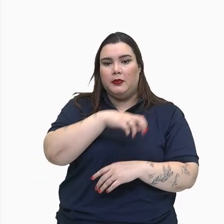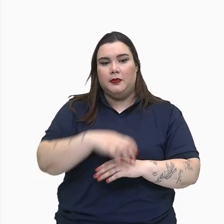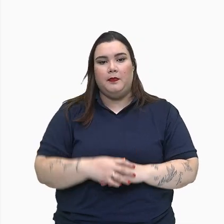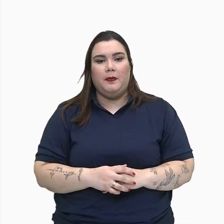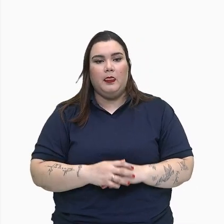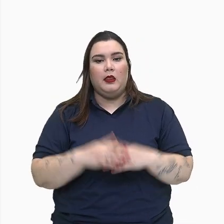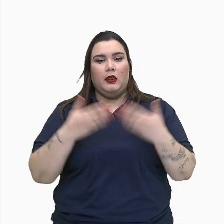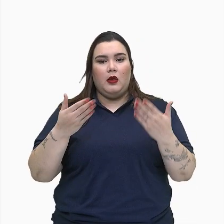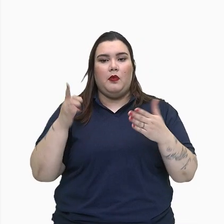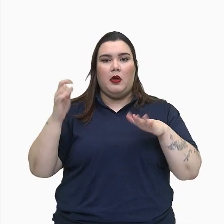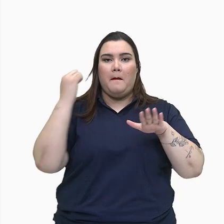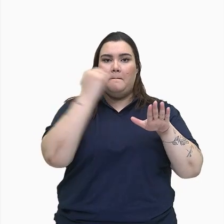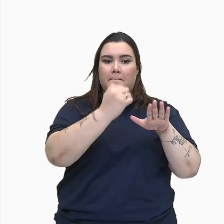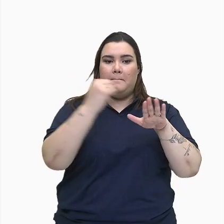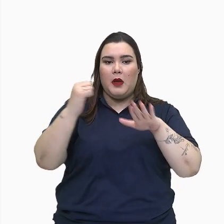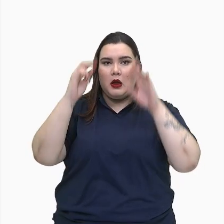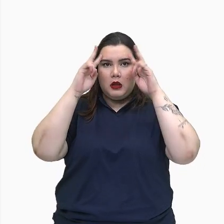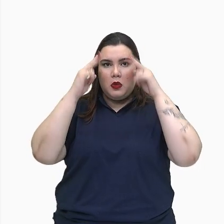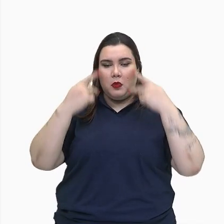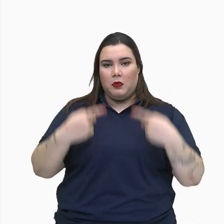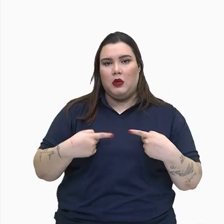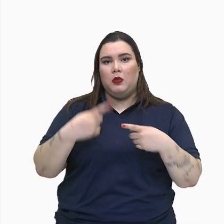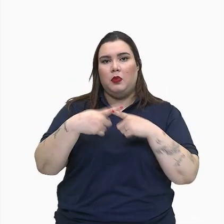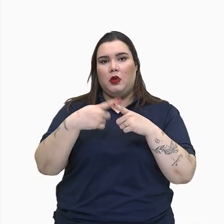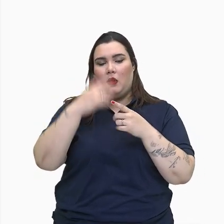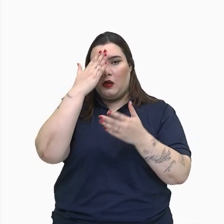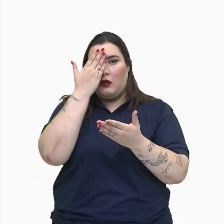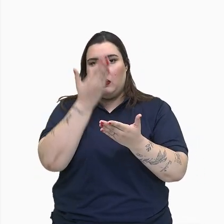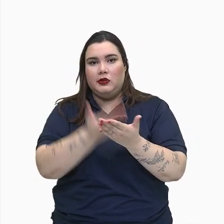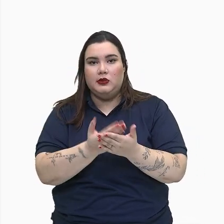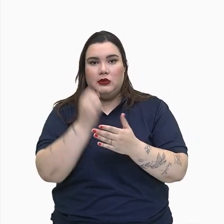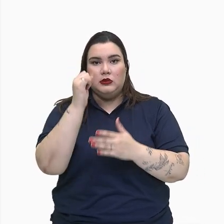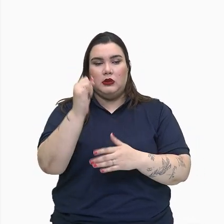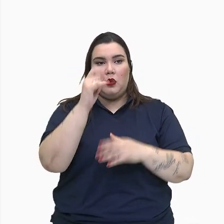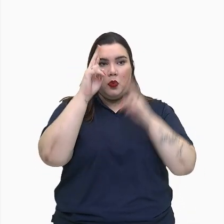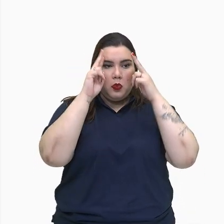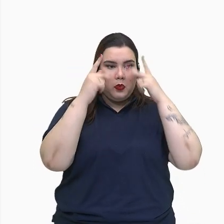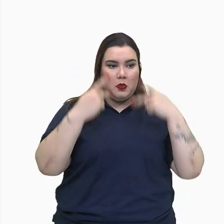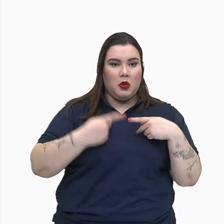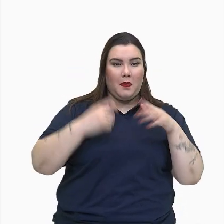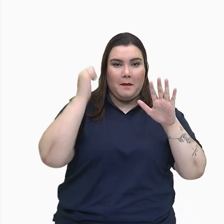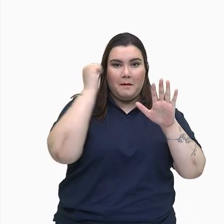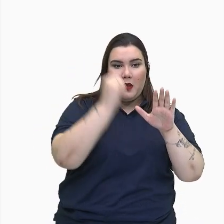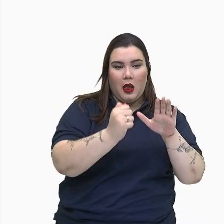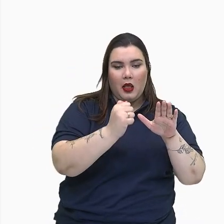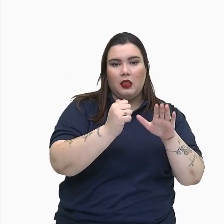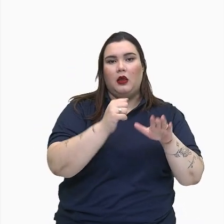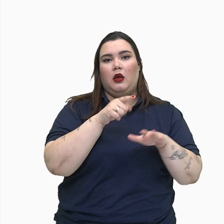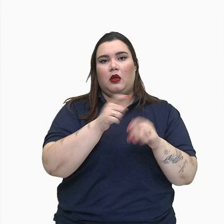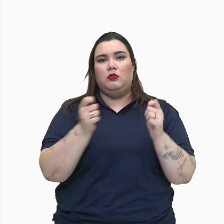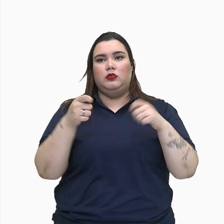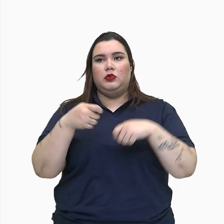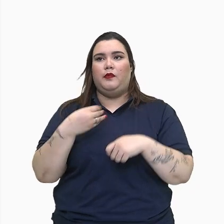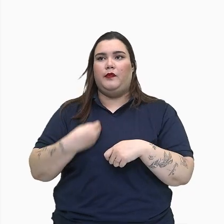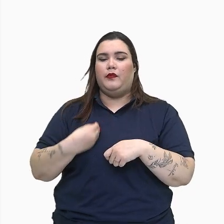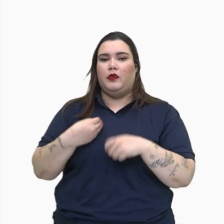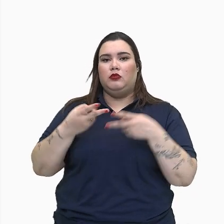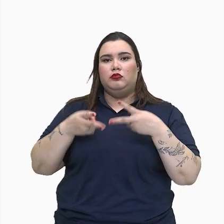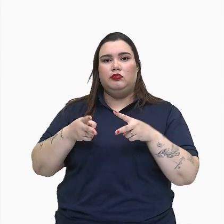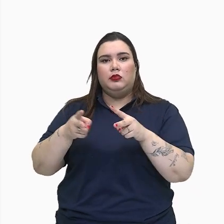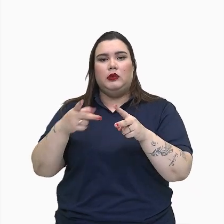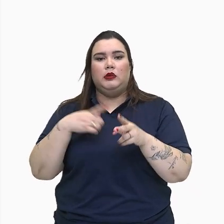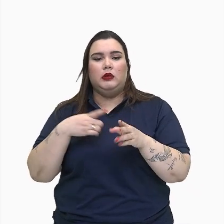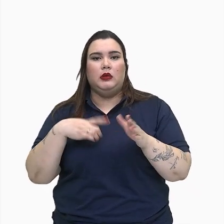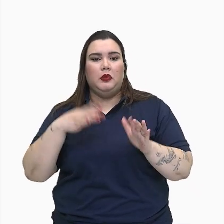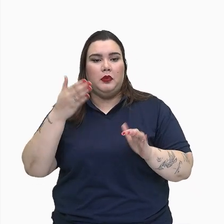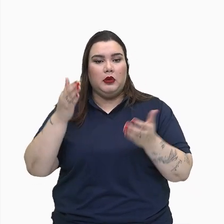a ordem cósmica. Eles acreditavam que sacrificando vidas humanas era necessário para se manter esse equilíbrio.